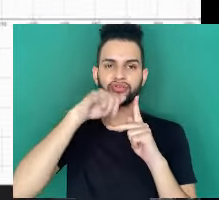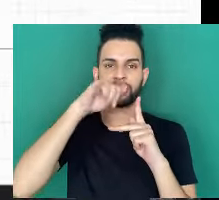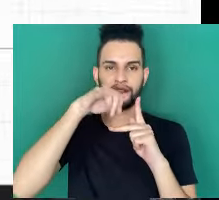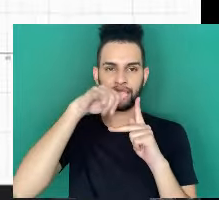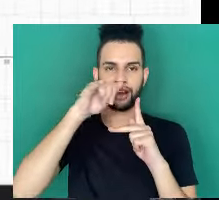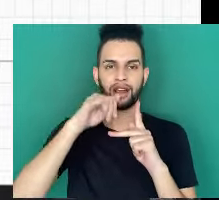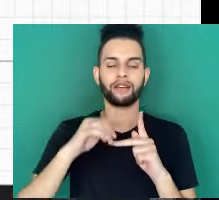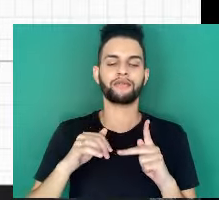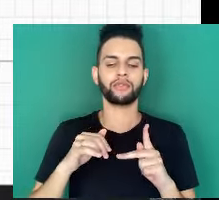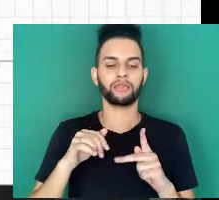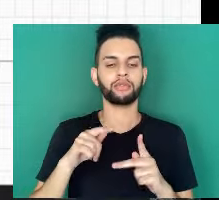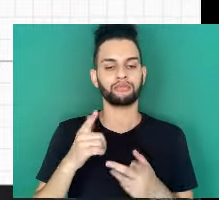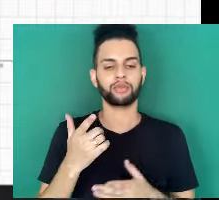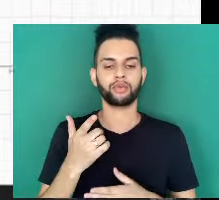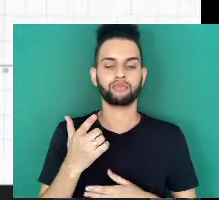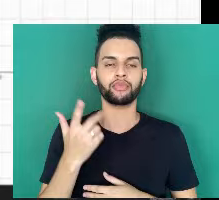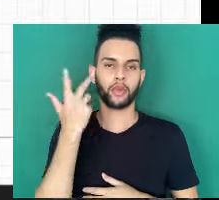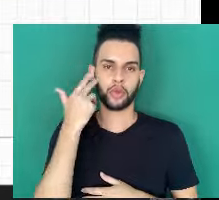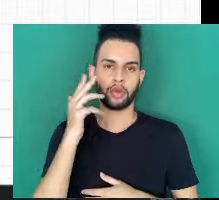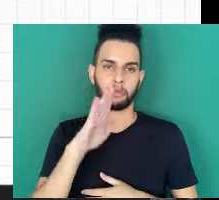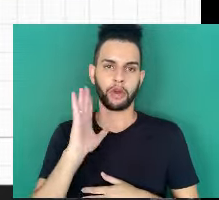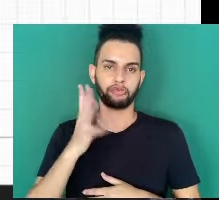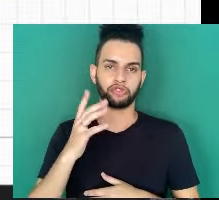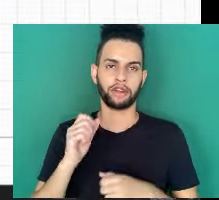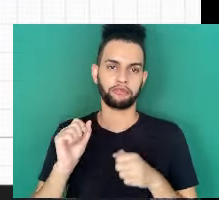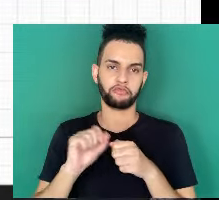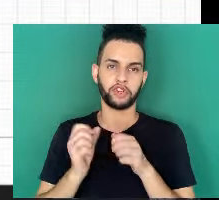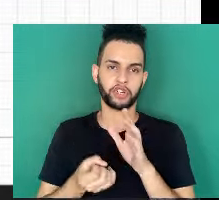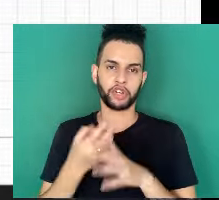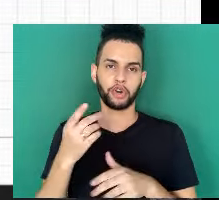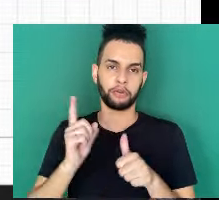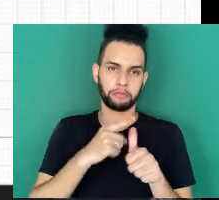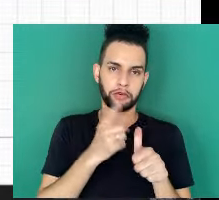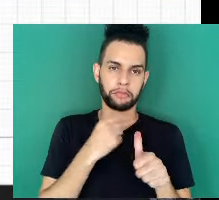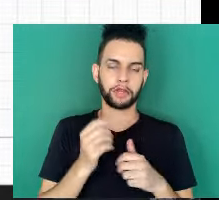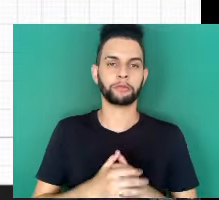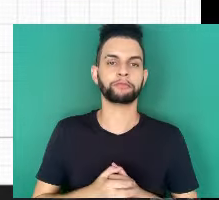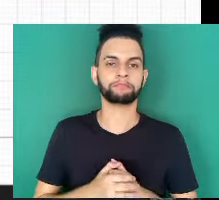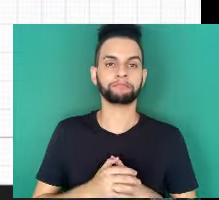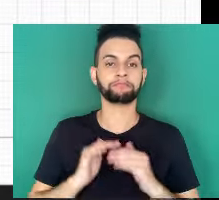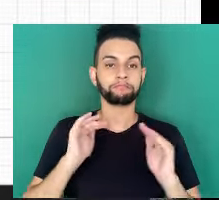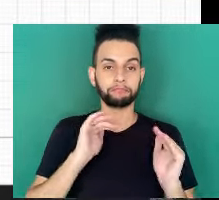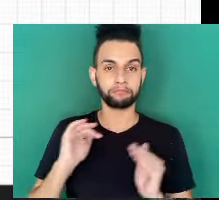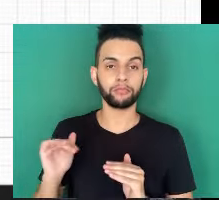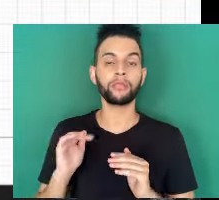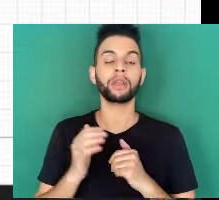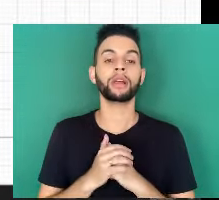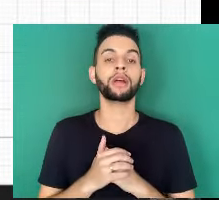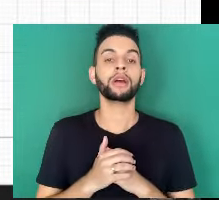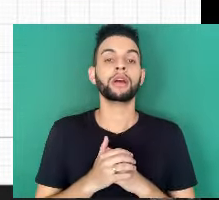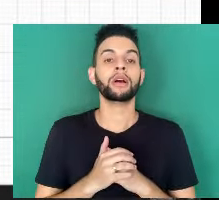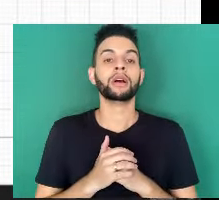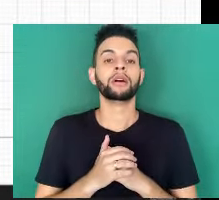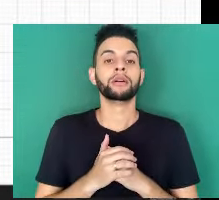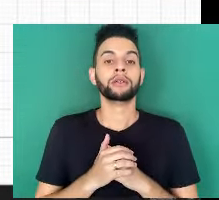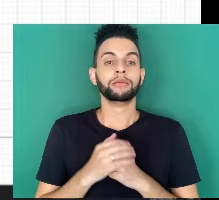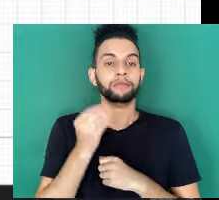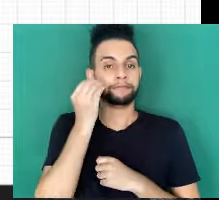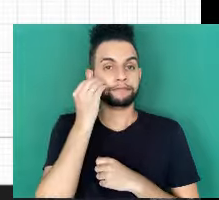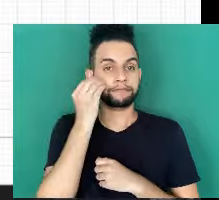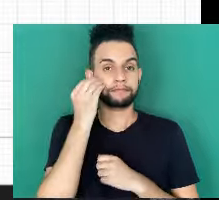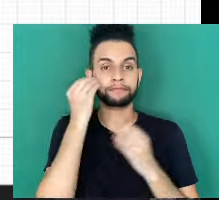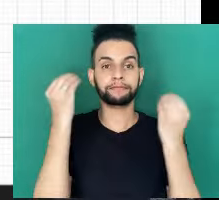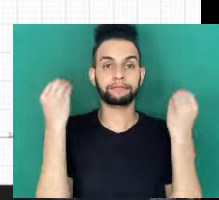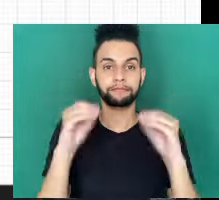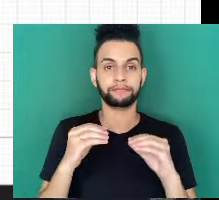gráfico, na posição original. Bom, vamos então colocar esse valor de